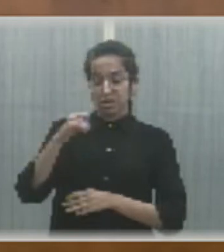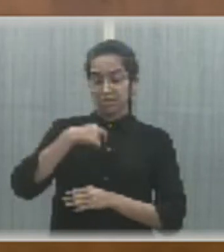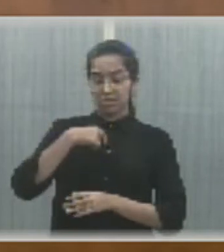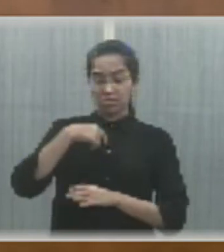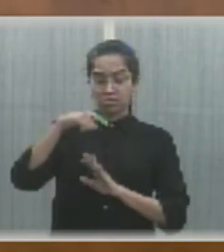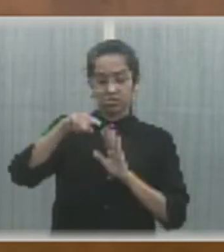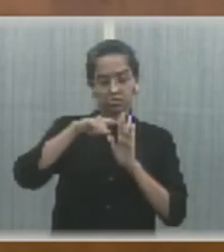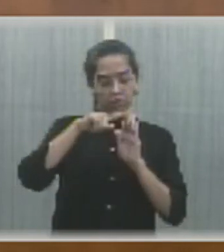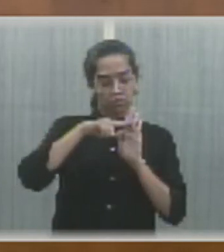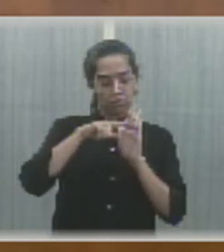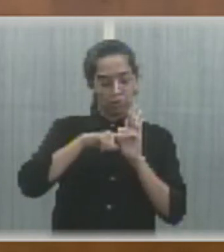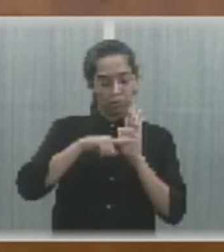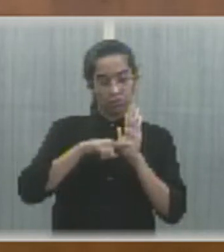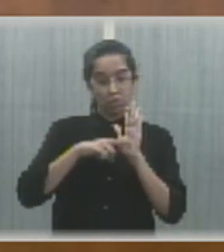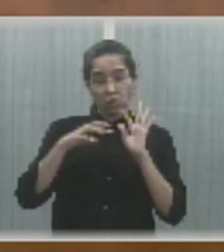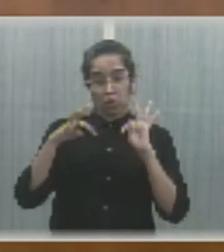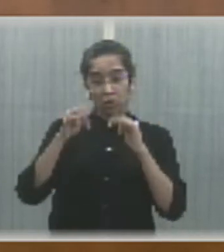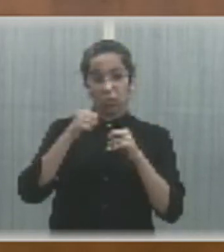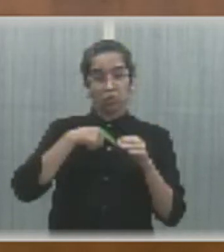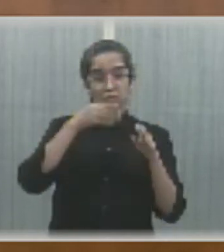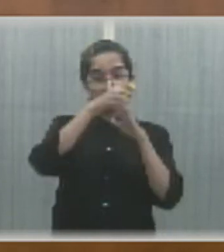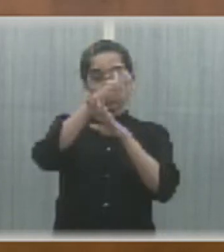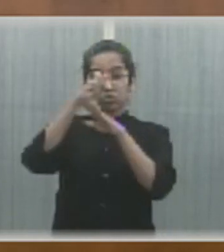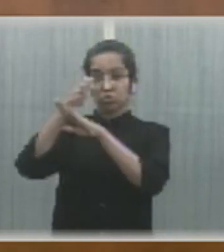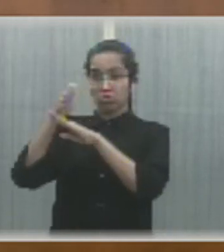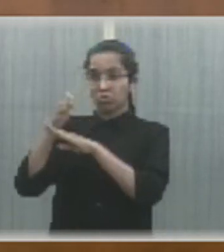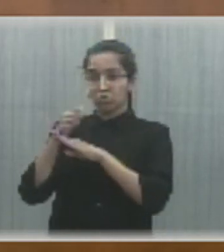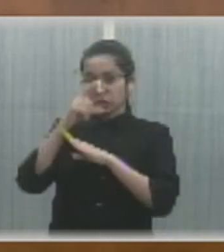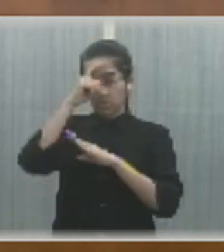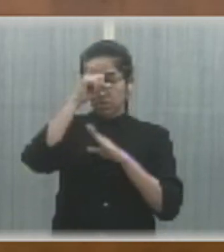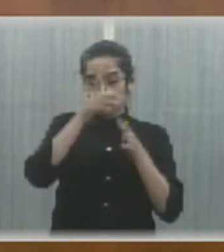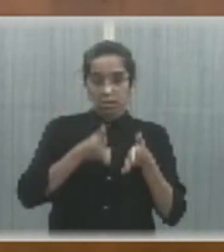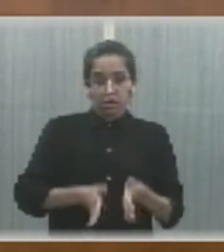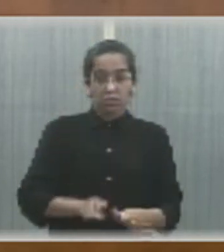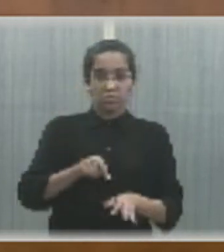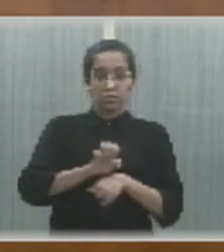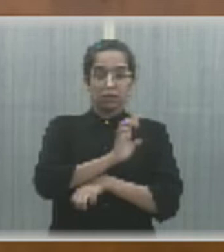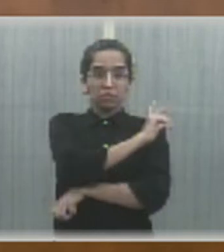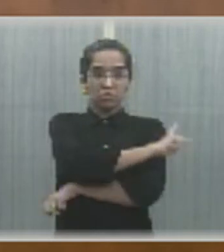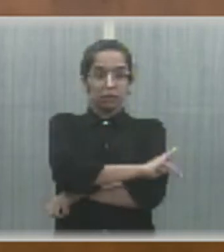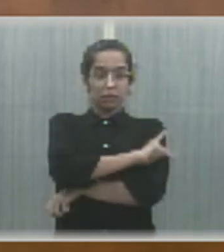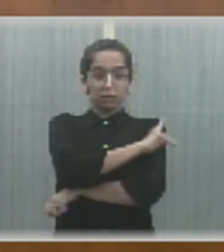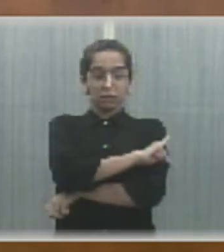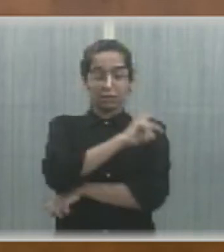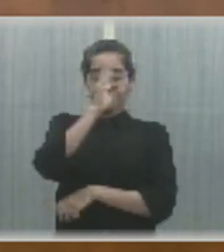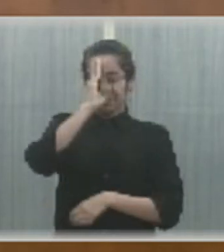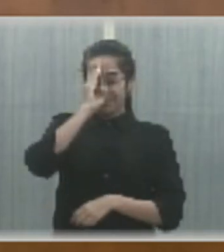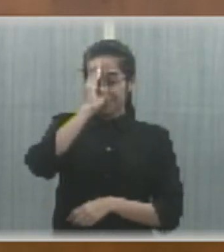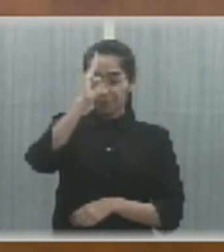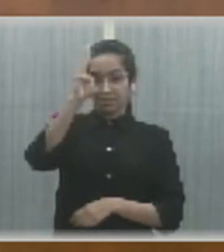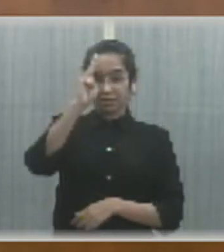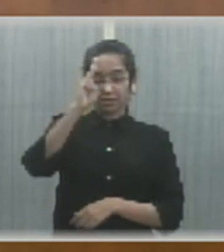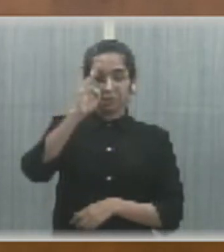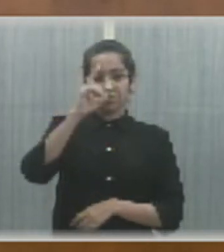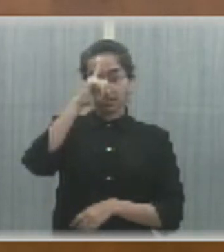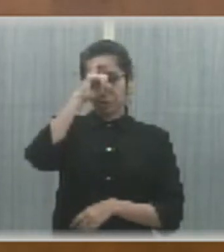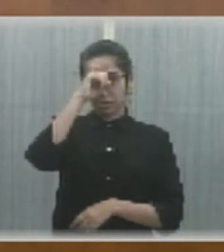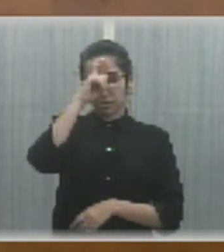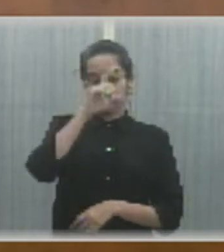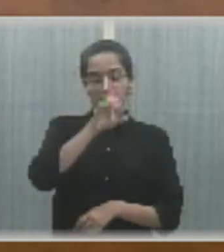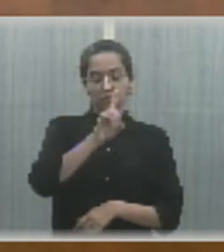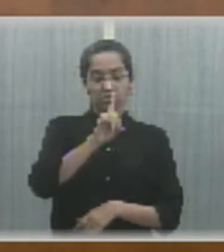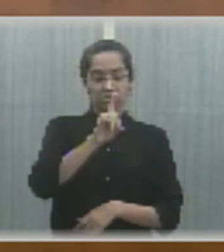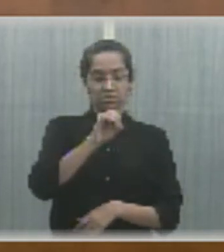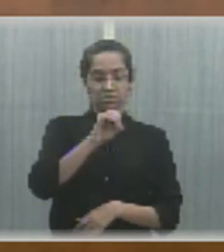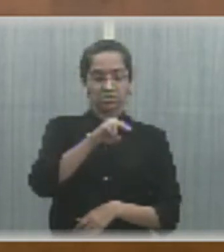as fiscalizações que já fiz nas maternidades do Piauí e principalmente na maternidade Dona Evangelina